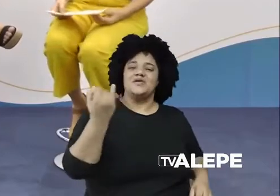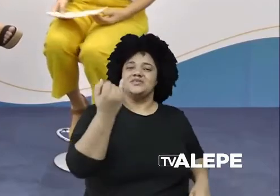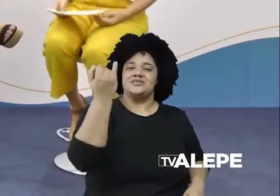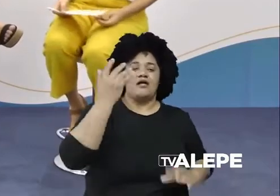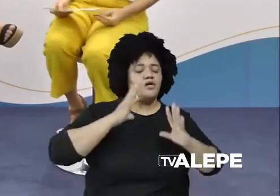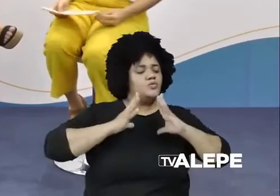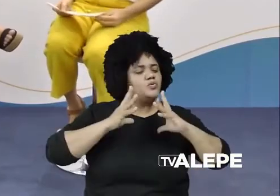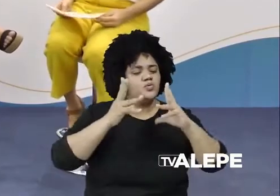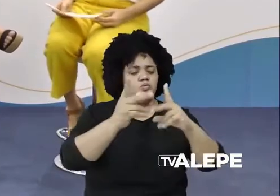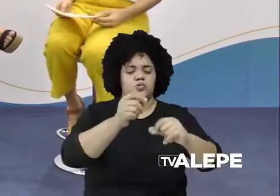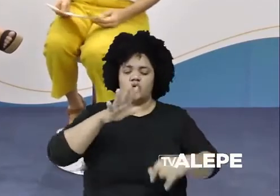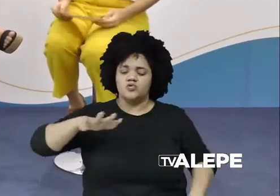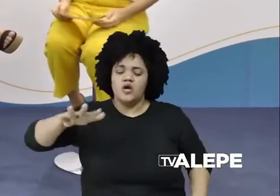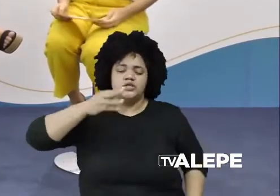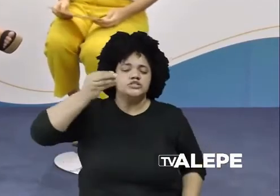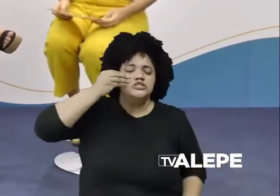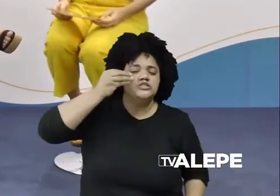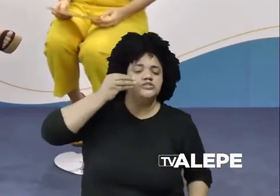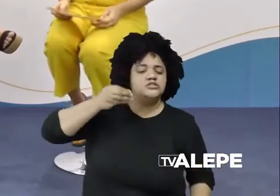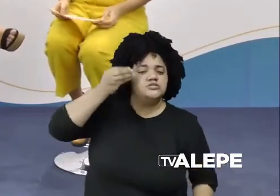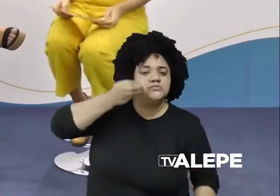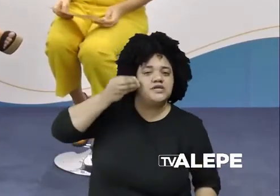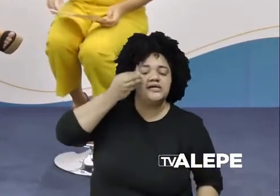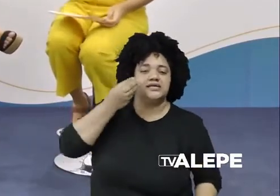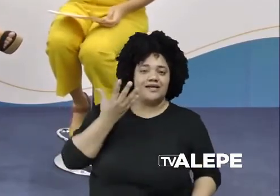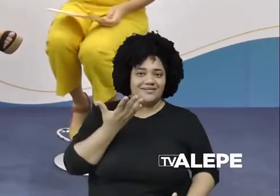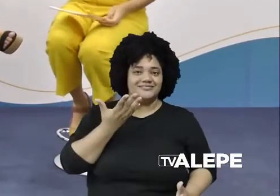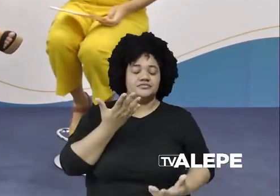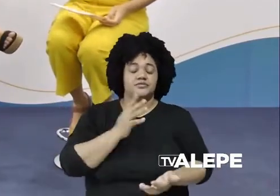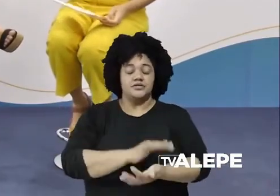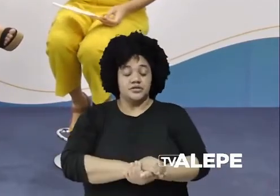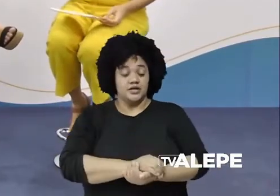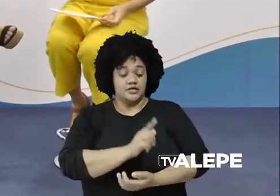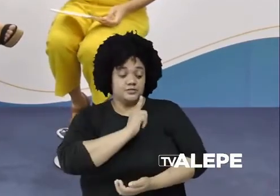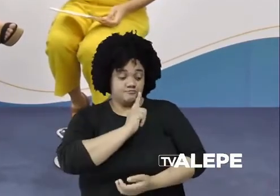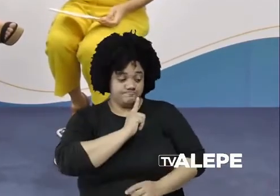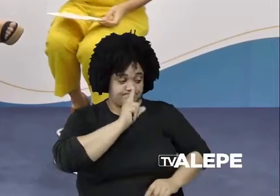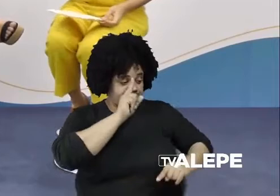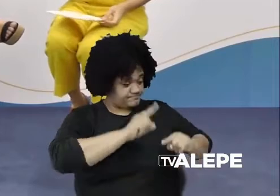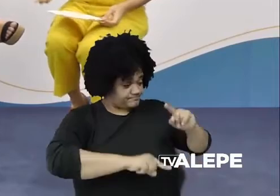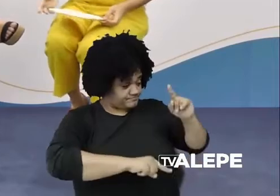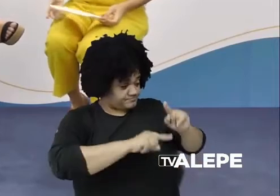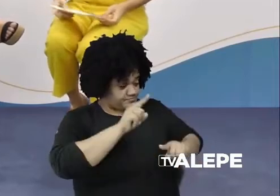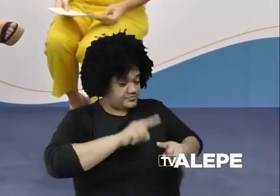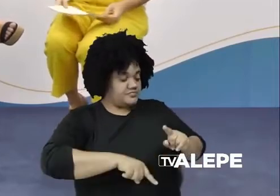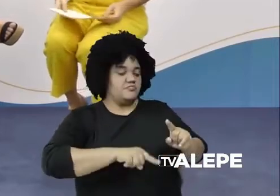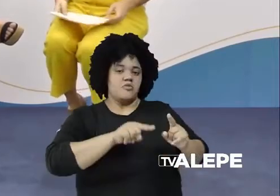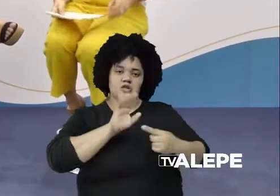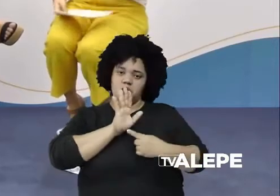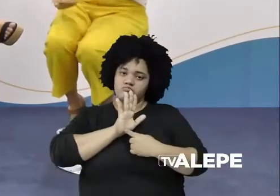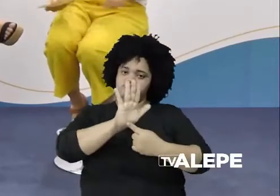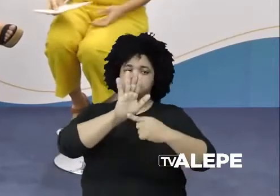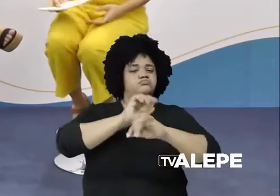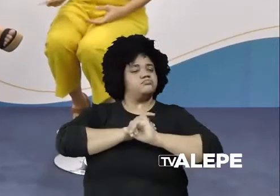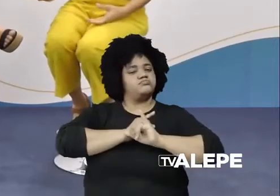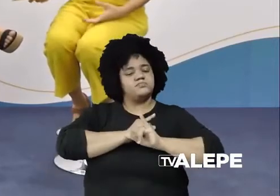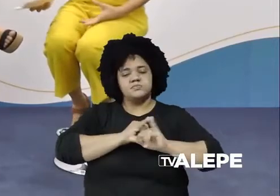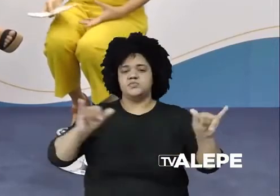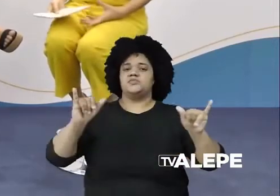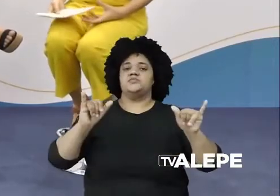aspecto todo dos campos de experiência que nós trabalhamos. Então, ter esse material exposto, né, ter esse material, ter